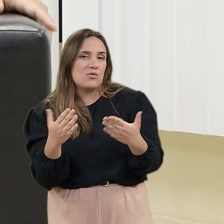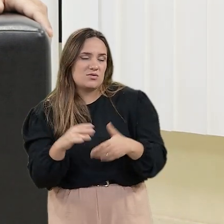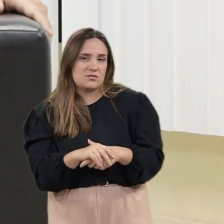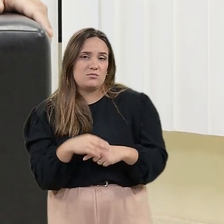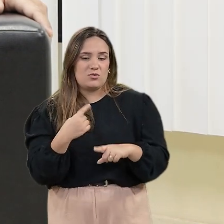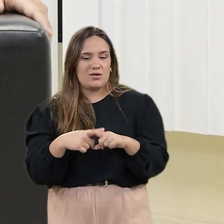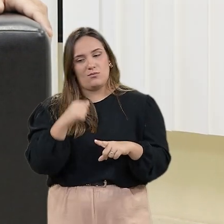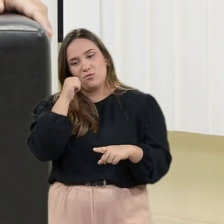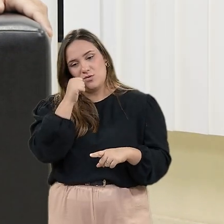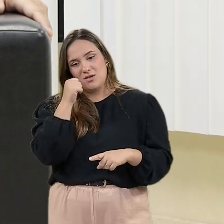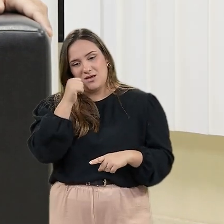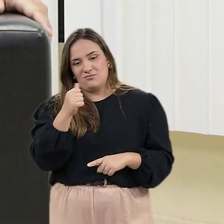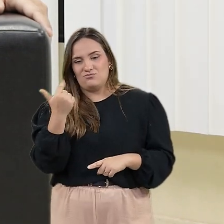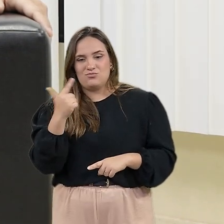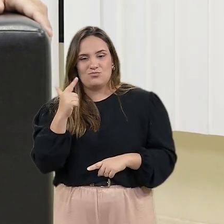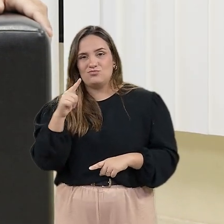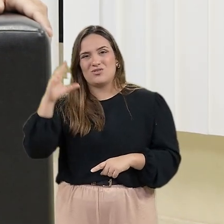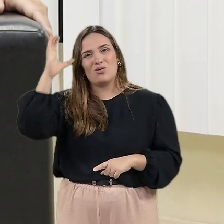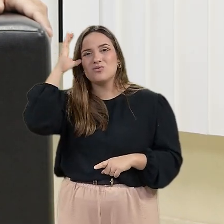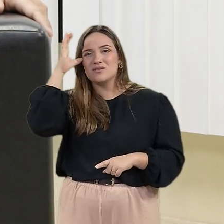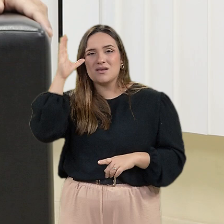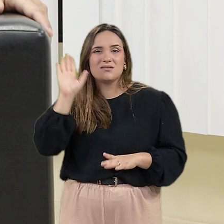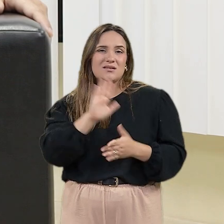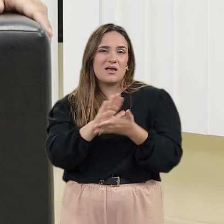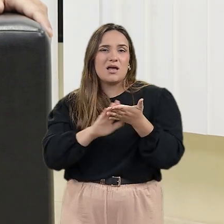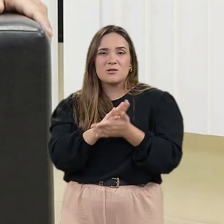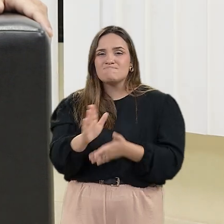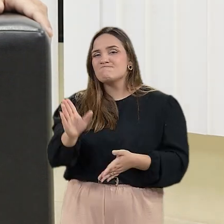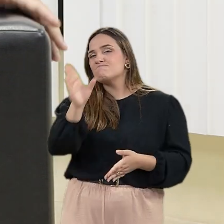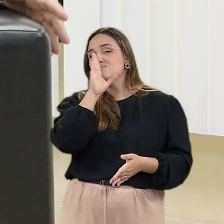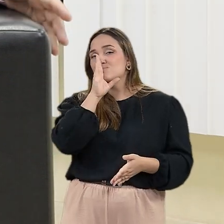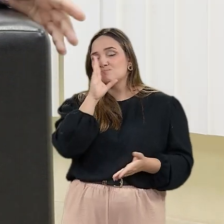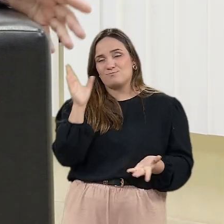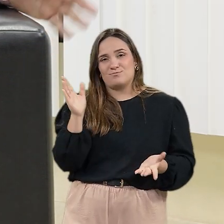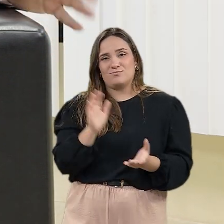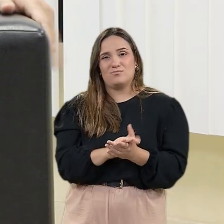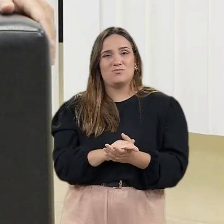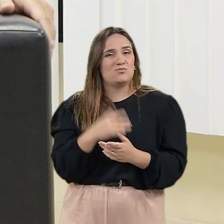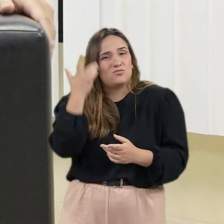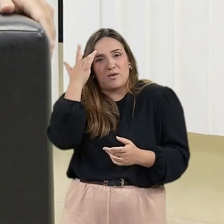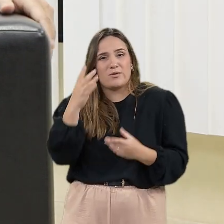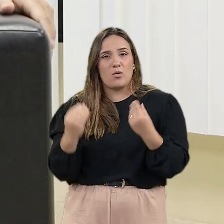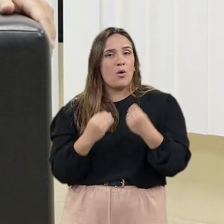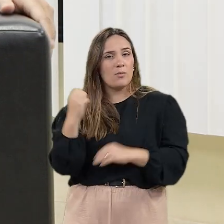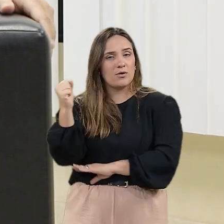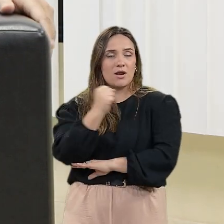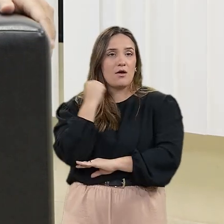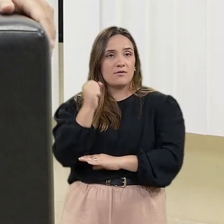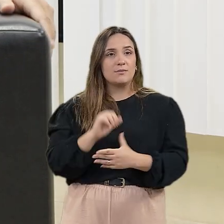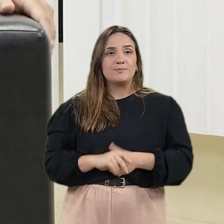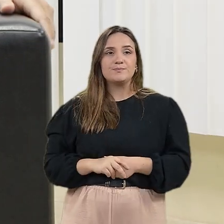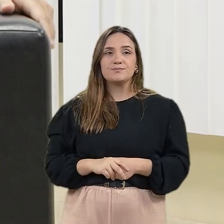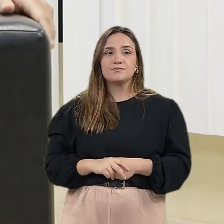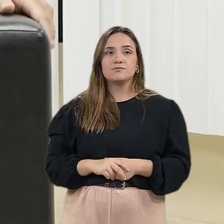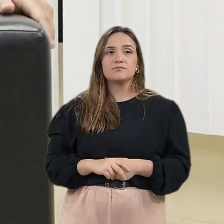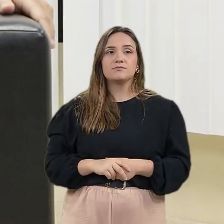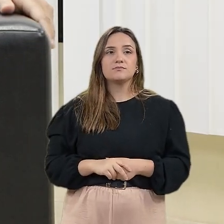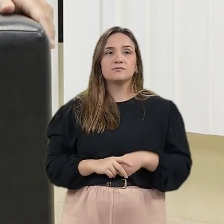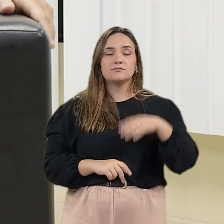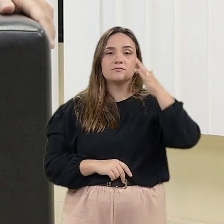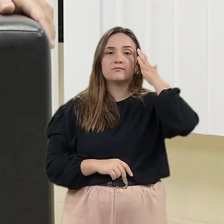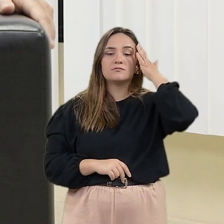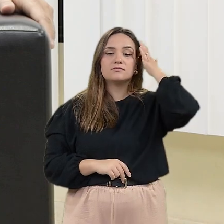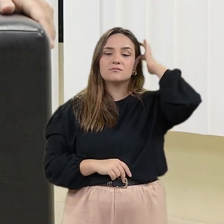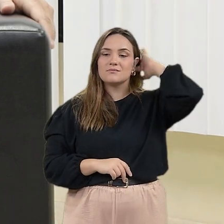hoje e as mulheres não tinham tanta consciência de quanto isso é grave, essas cifras